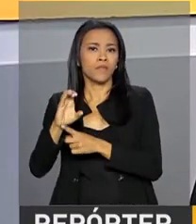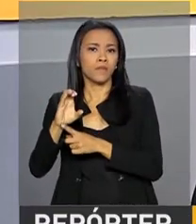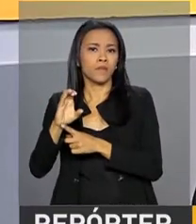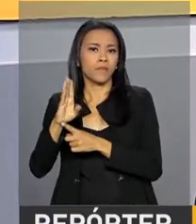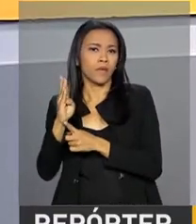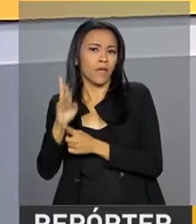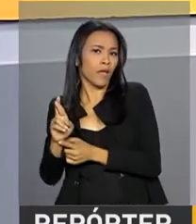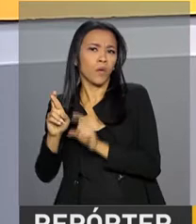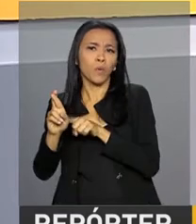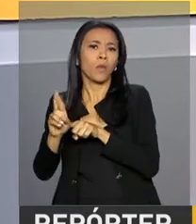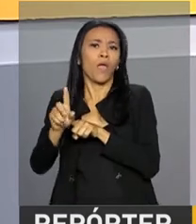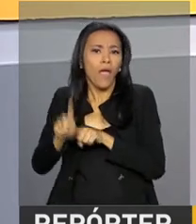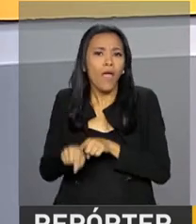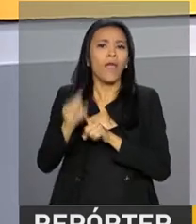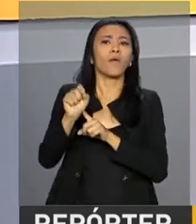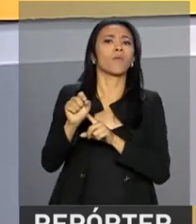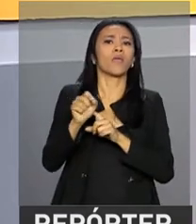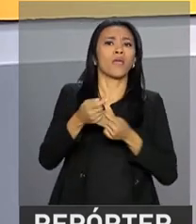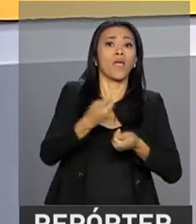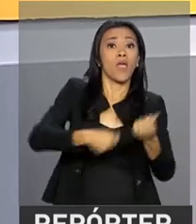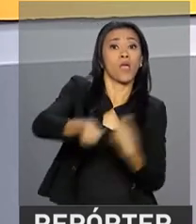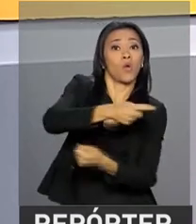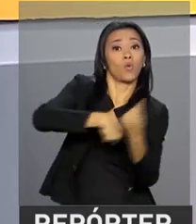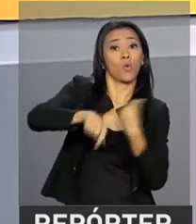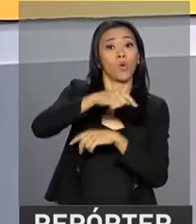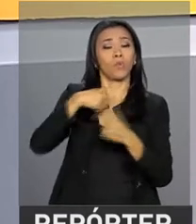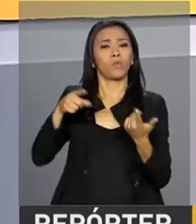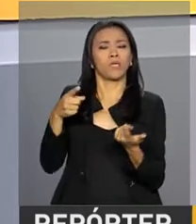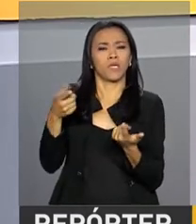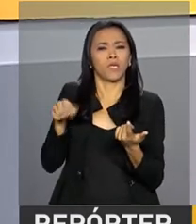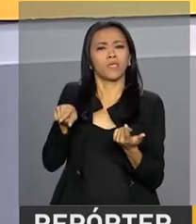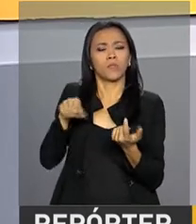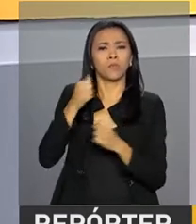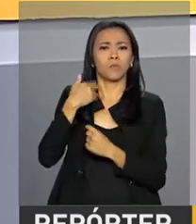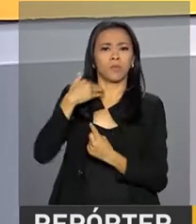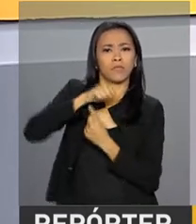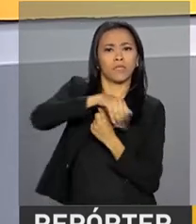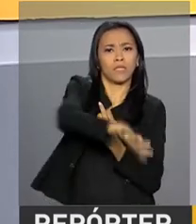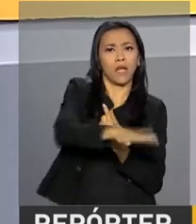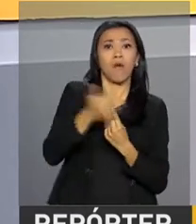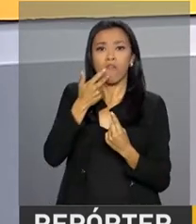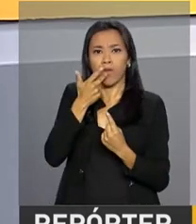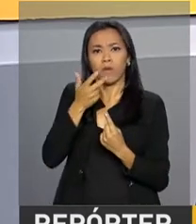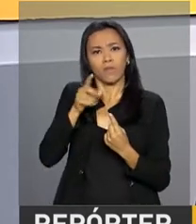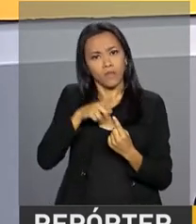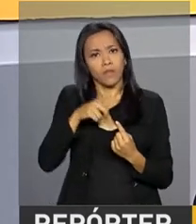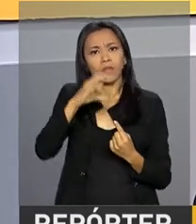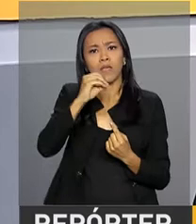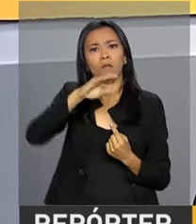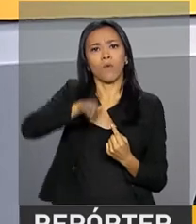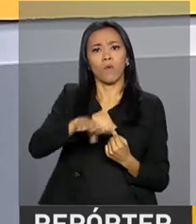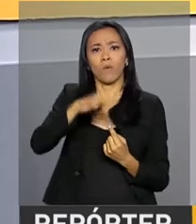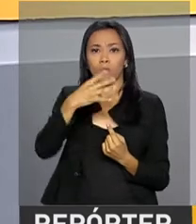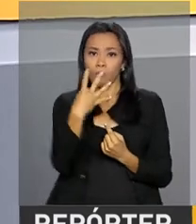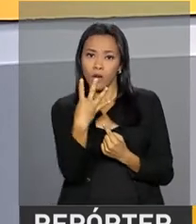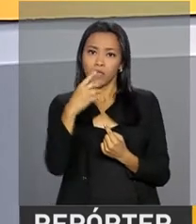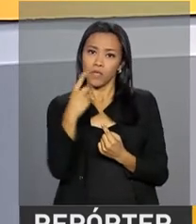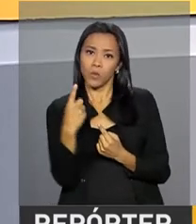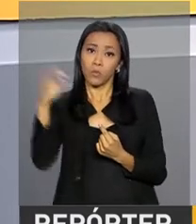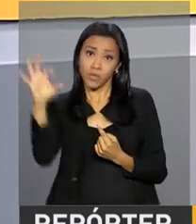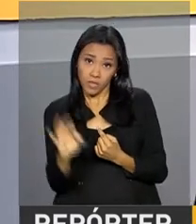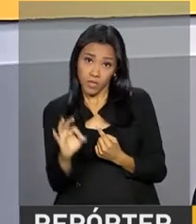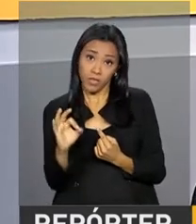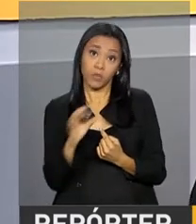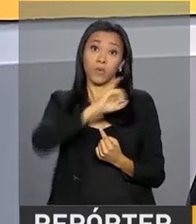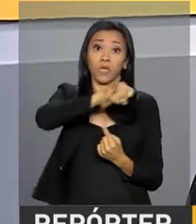que é o índice de atividade econômica do banco central indica expansão de 0,41 por cento em julho na comparação